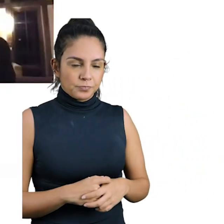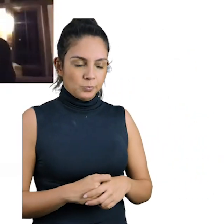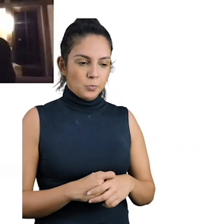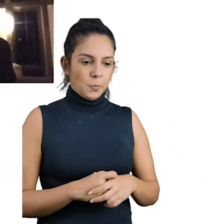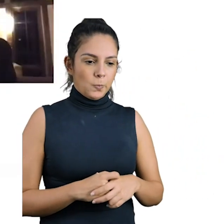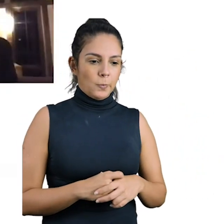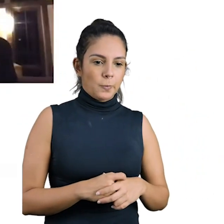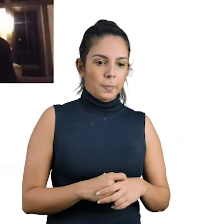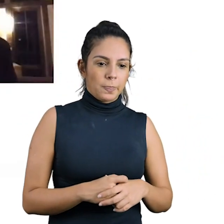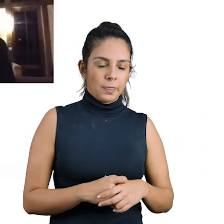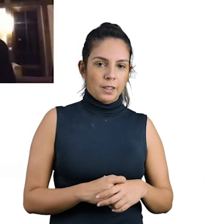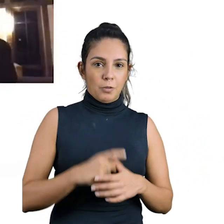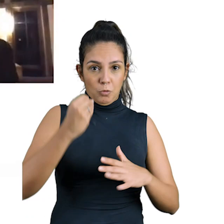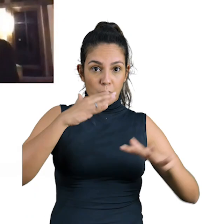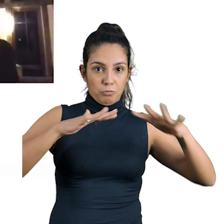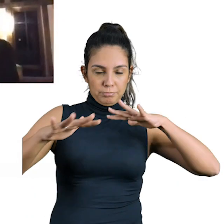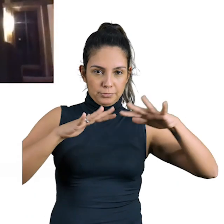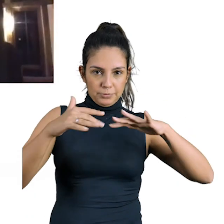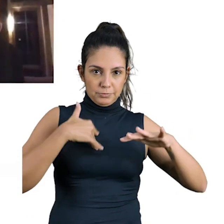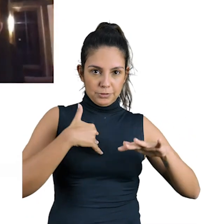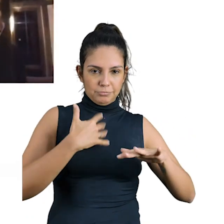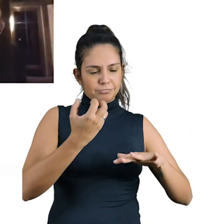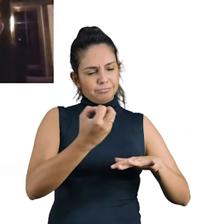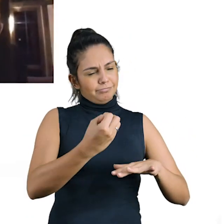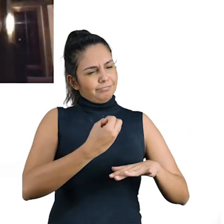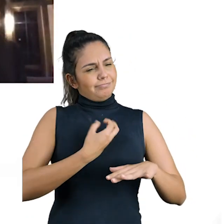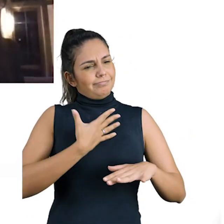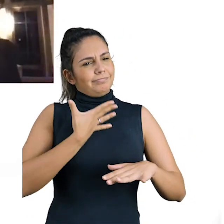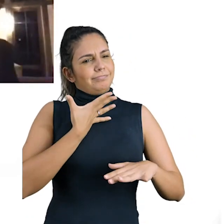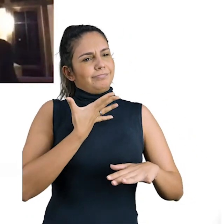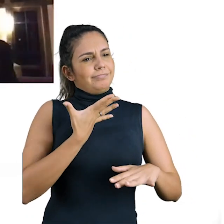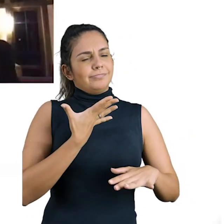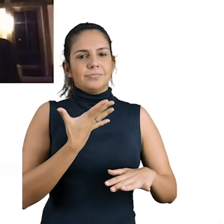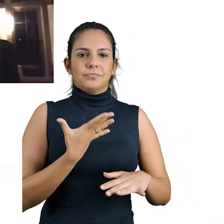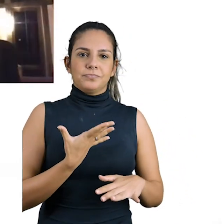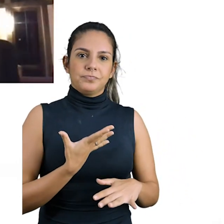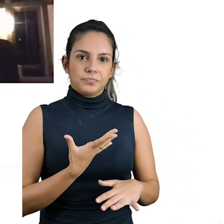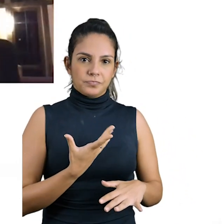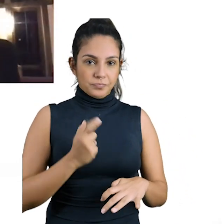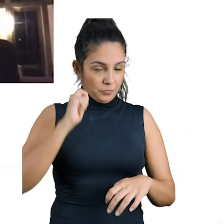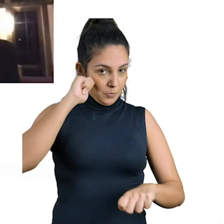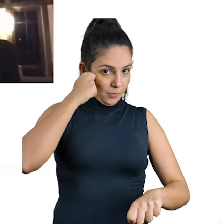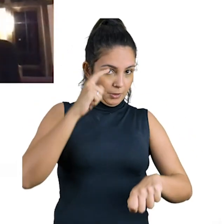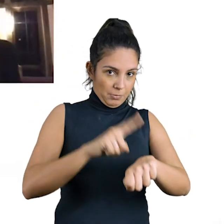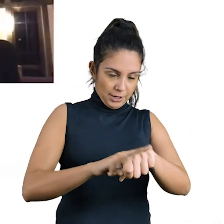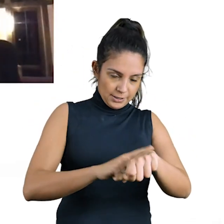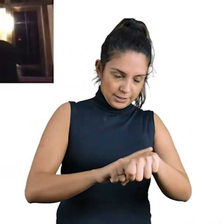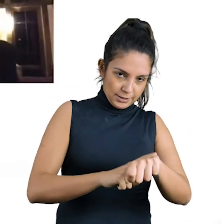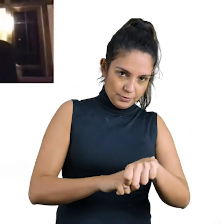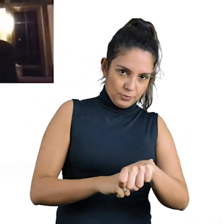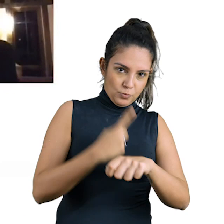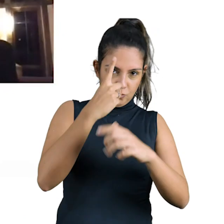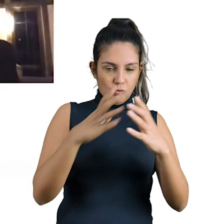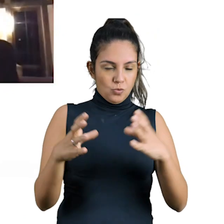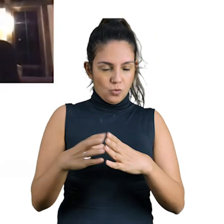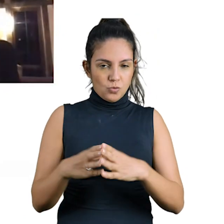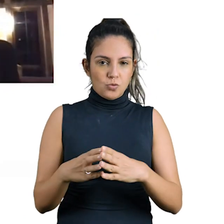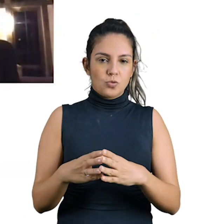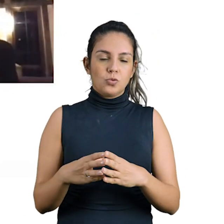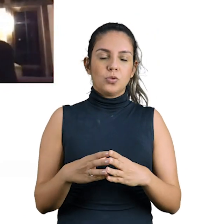Olha, eu acho que são vários movimentos que têm me inspirado. Esse manifesto antirracista proposto por um